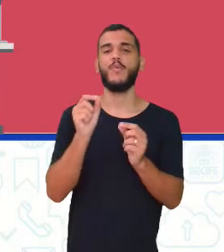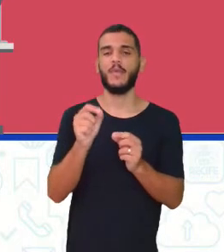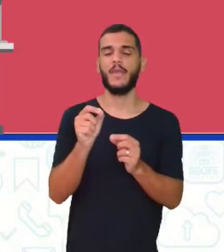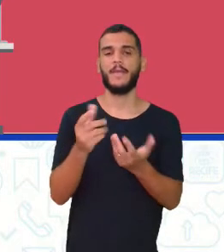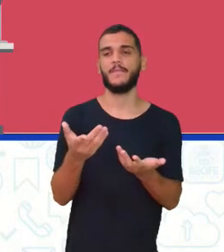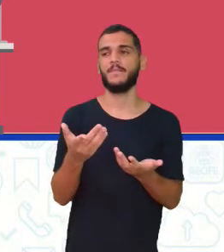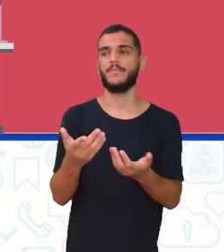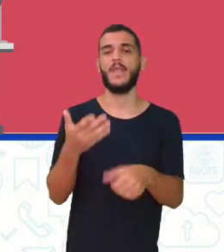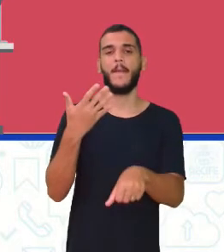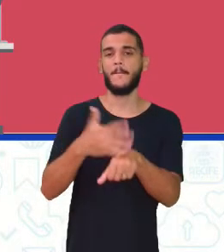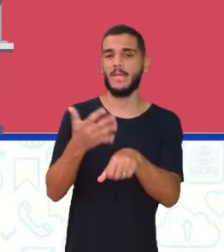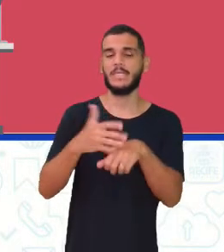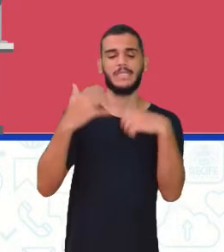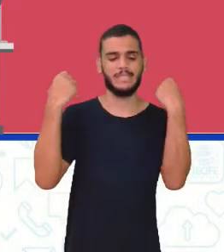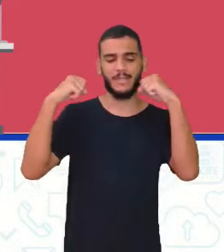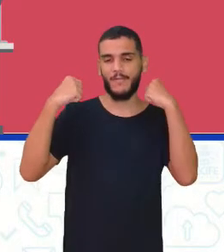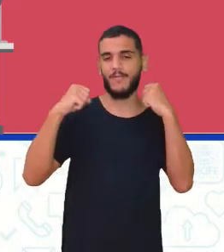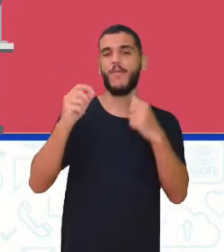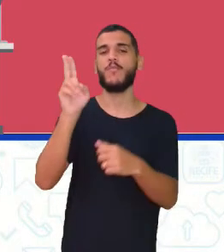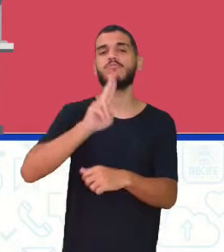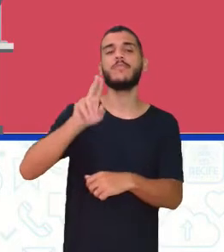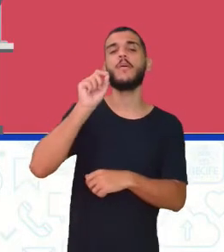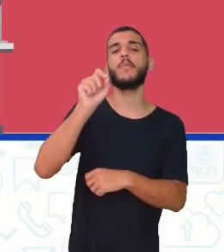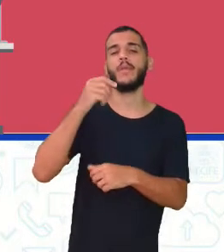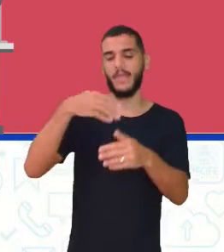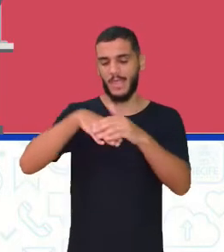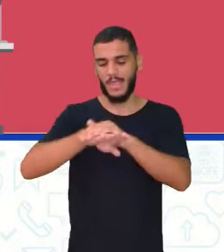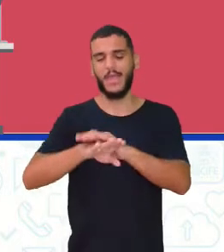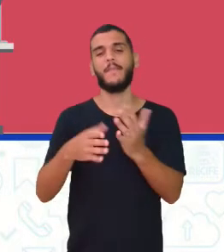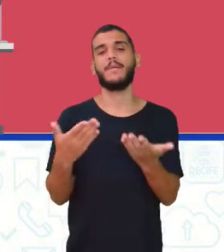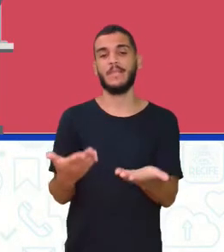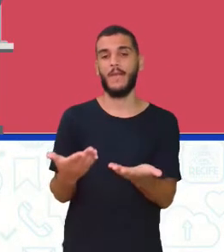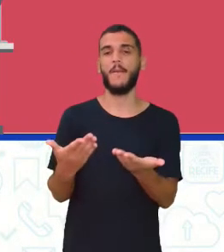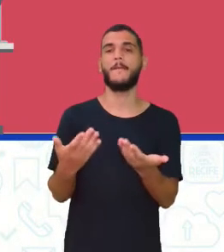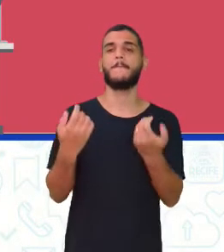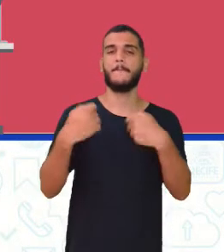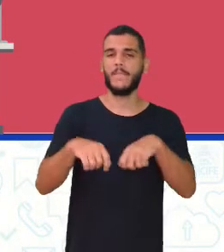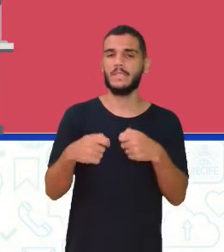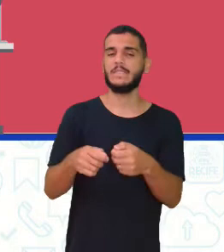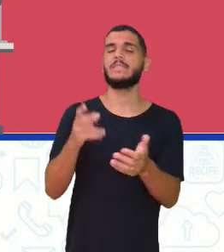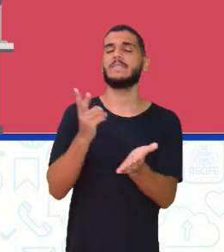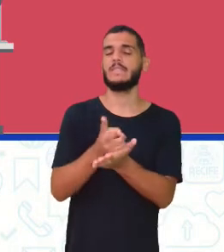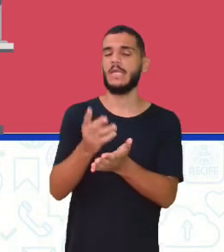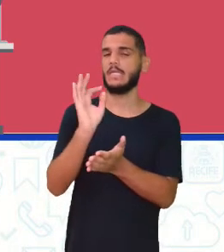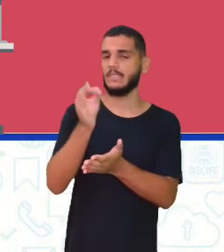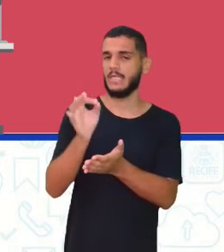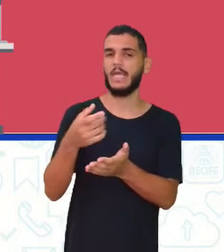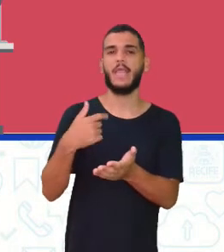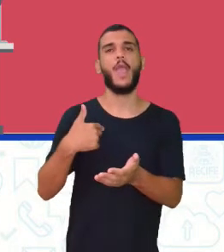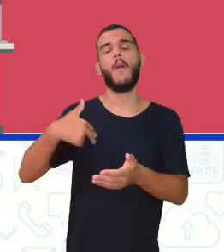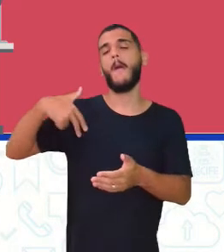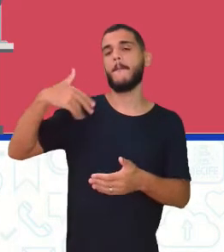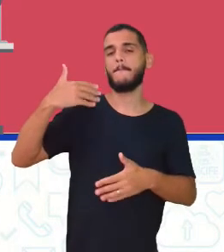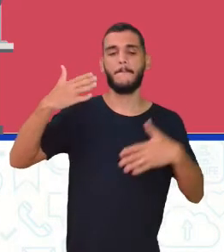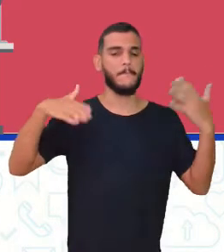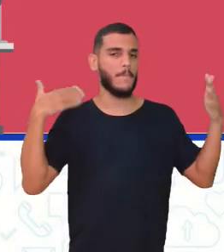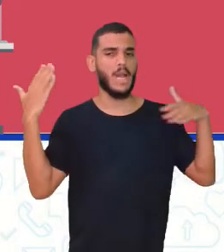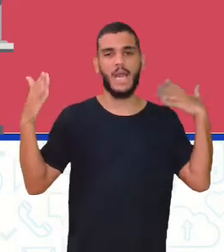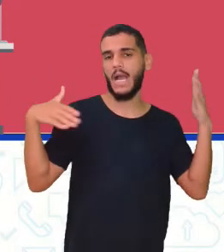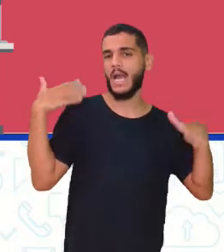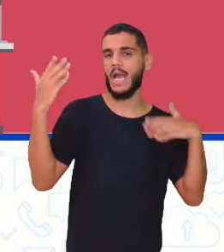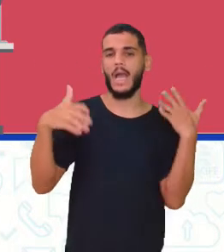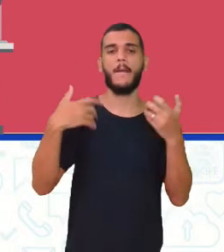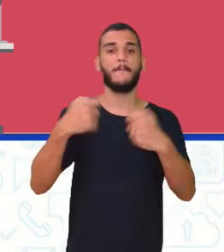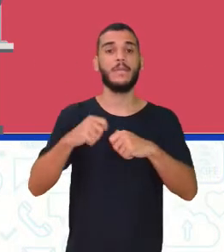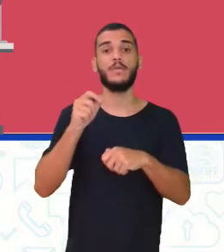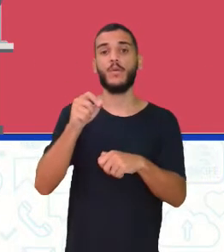Vai para a aula de educação física. O que é que eu vou calçar, né, para essa aula? O que eu vou caminhar bastante, eu vou para a cidade com a minha mãe.